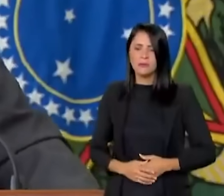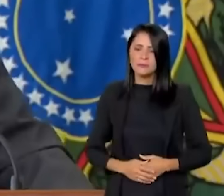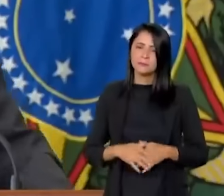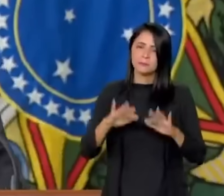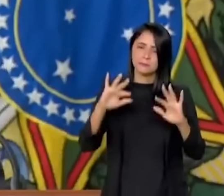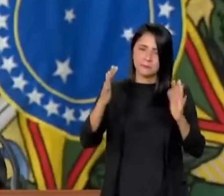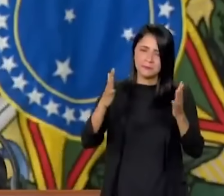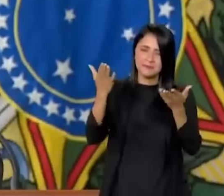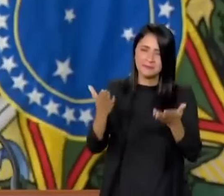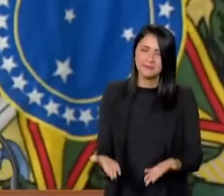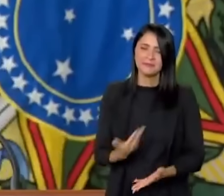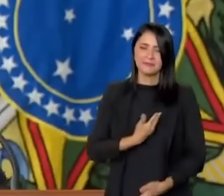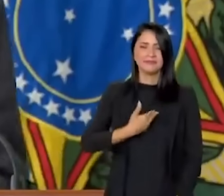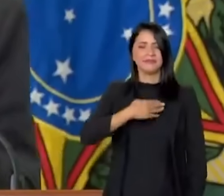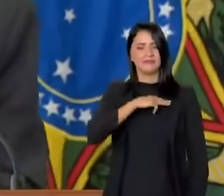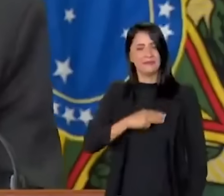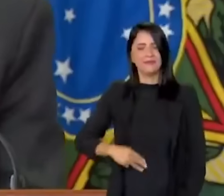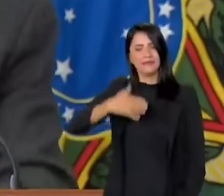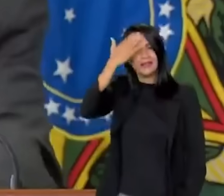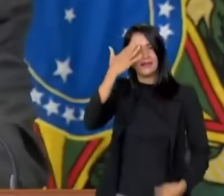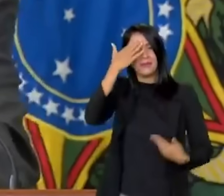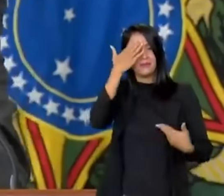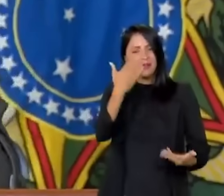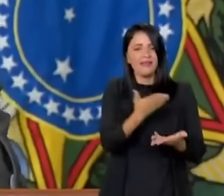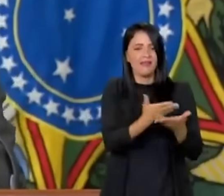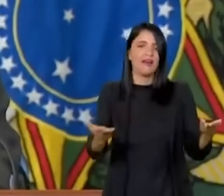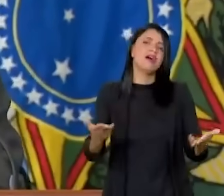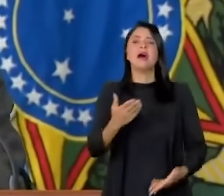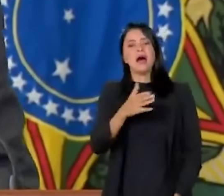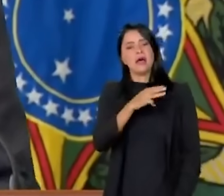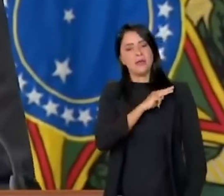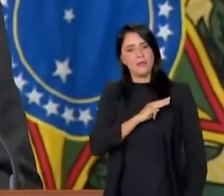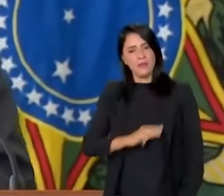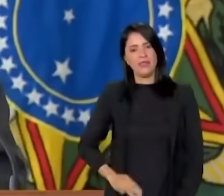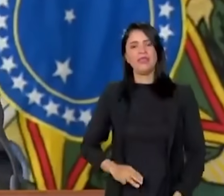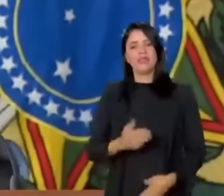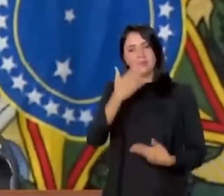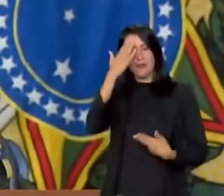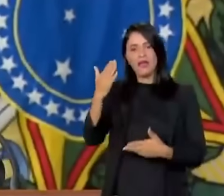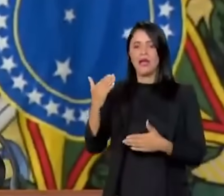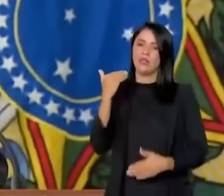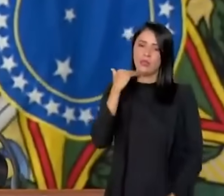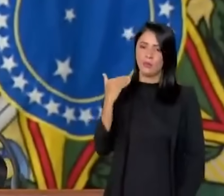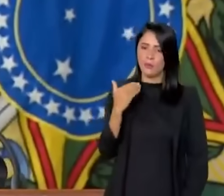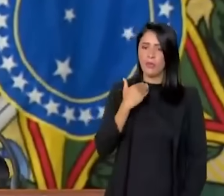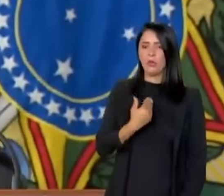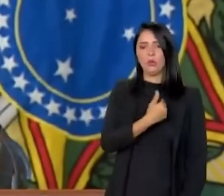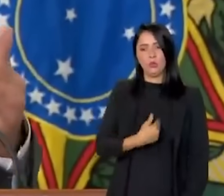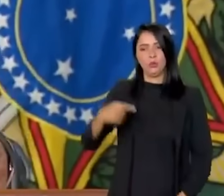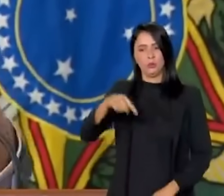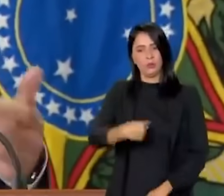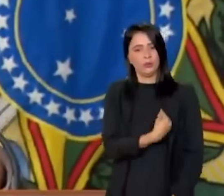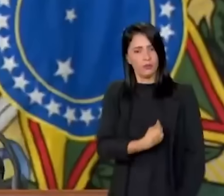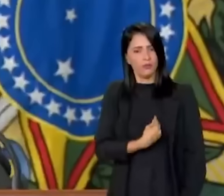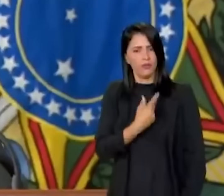Parabéns, companheiro Márcio. Parabéns. Obrigado, companheiros ministros. E obrigado aos bancos públicos que estão aqui. Acha